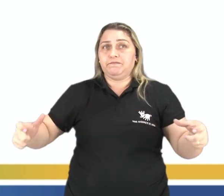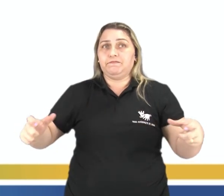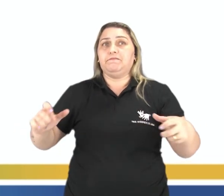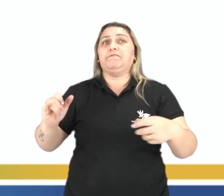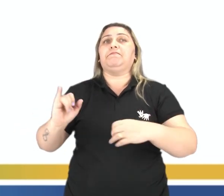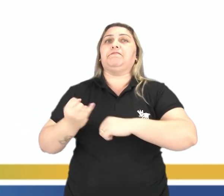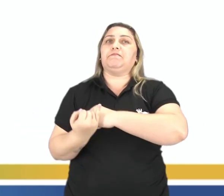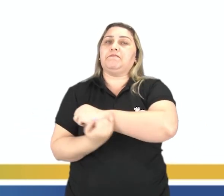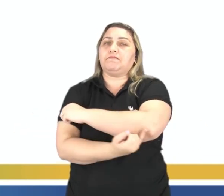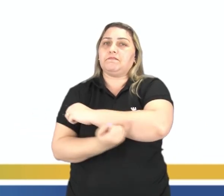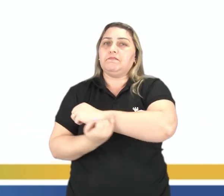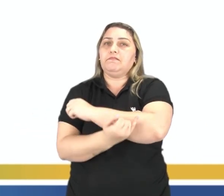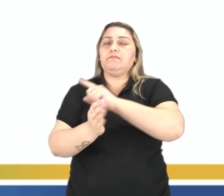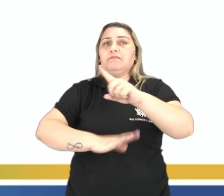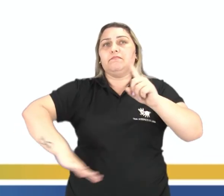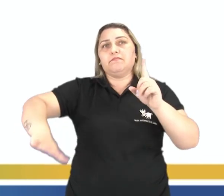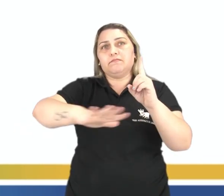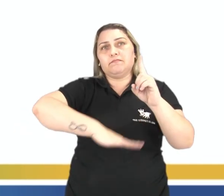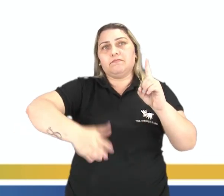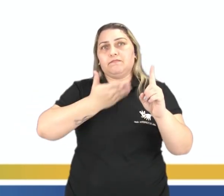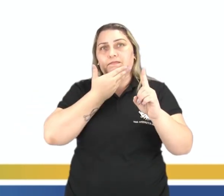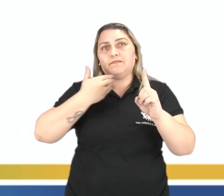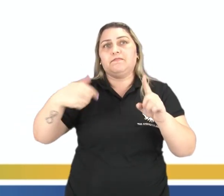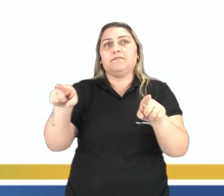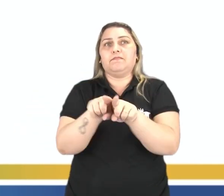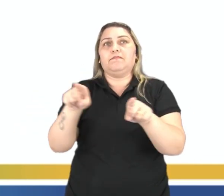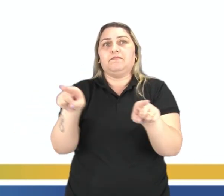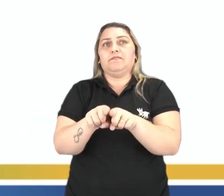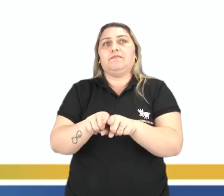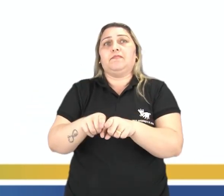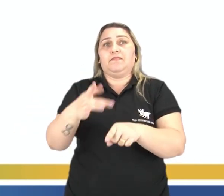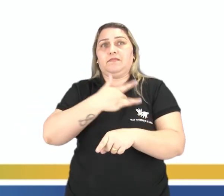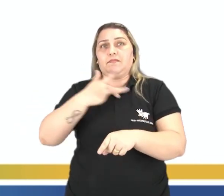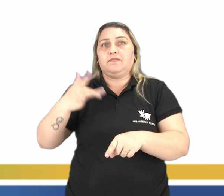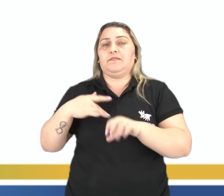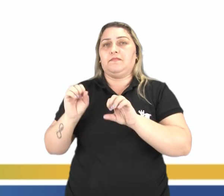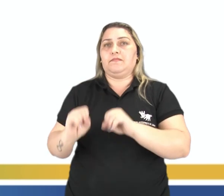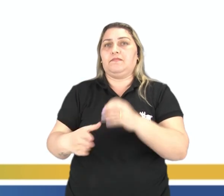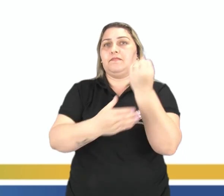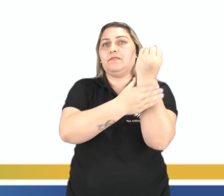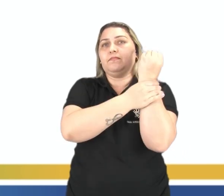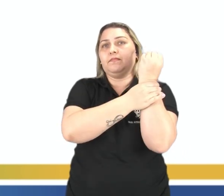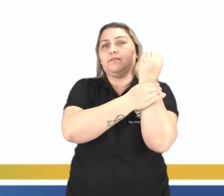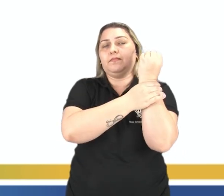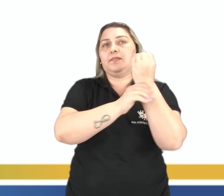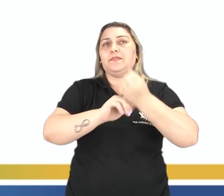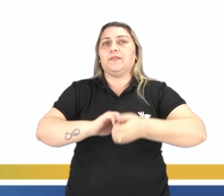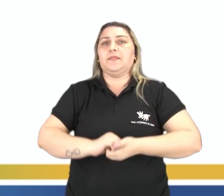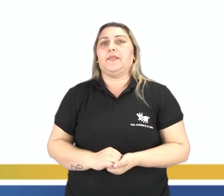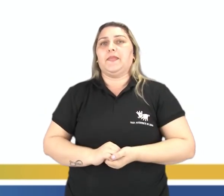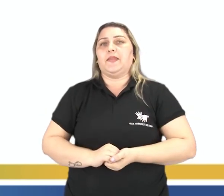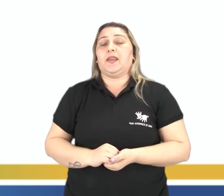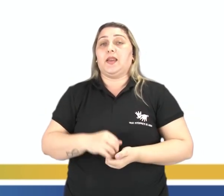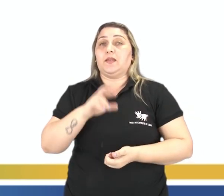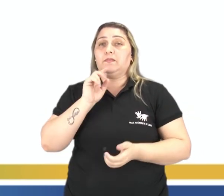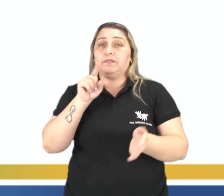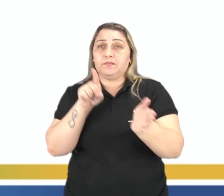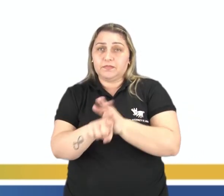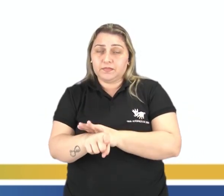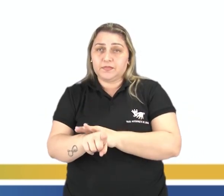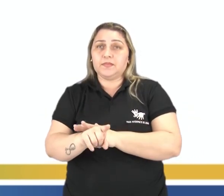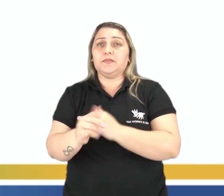expansão de infraestruturas sociais, como melhorias também nos campos da saúde, da educação e da segurança. Então essa